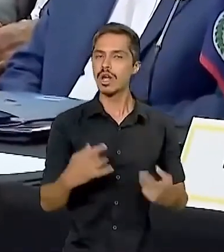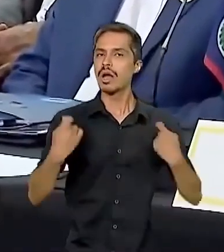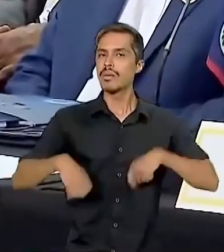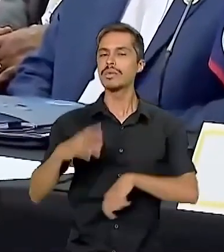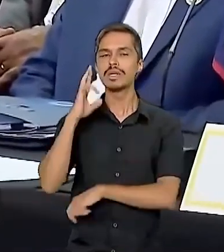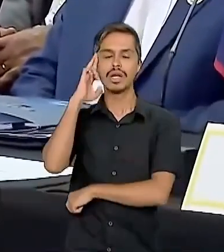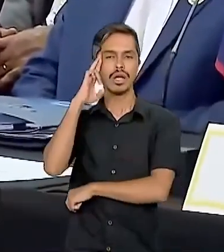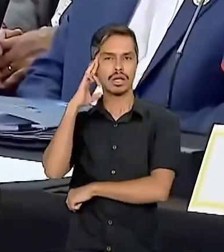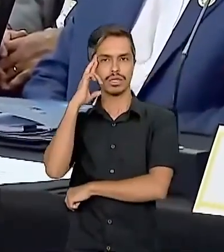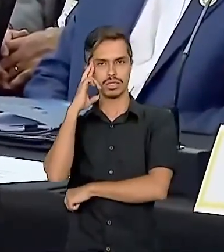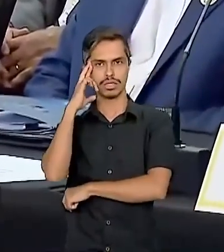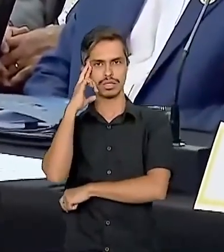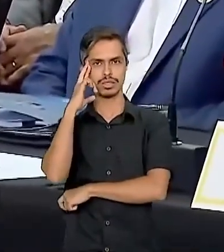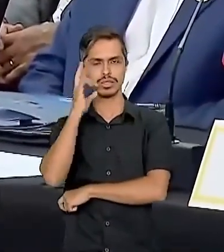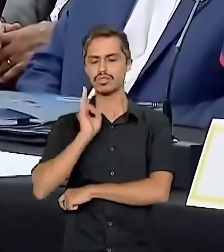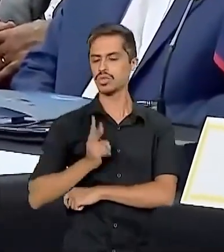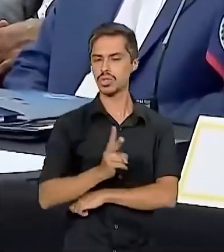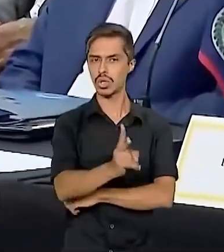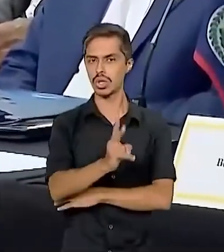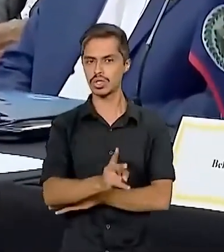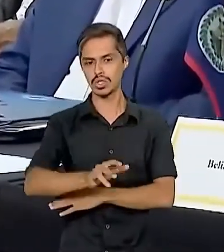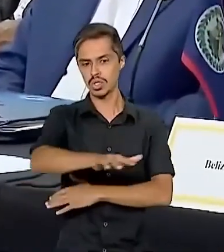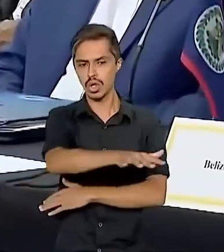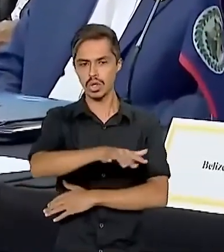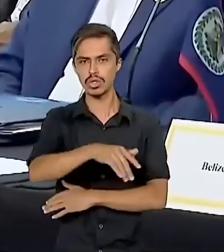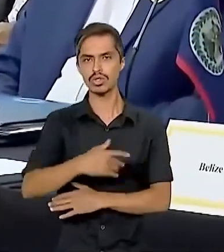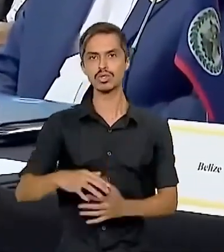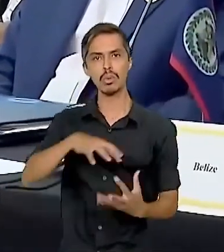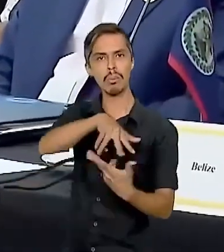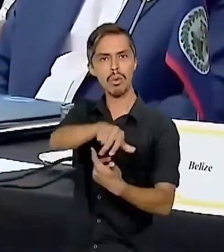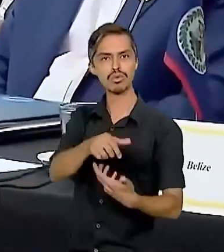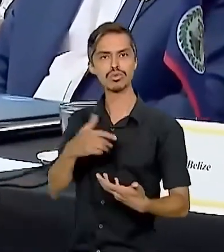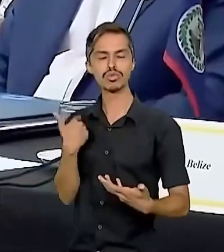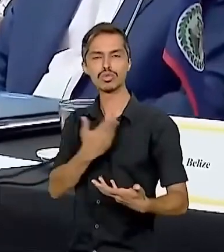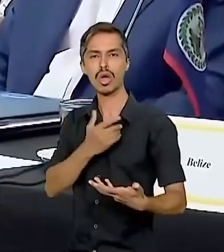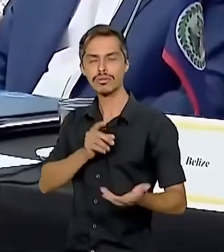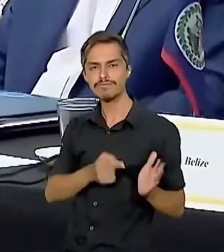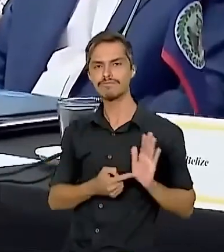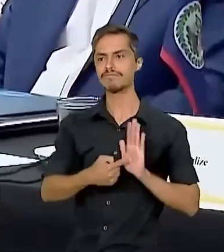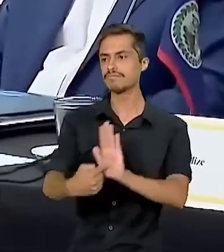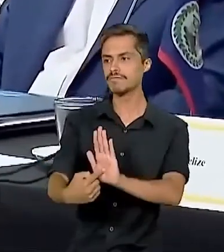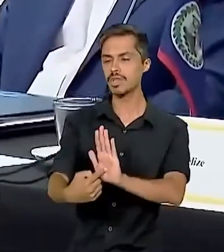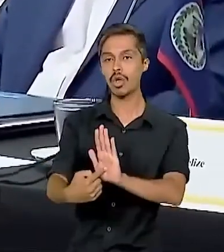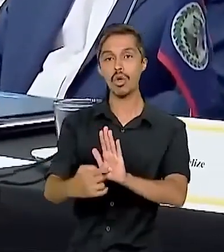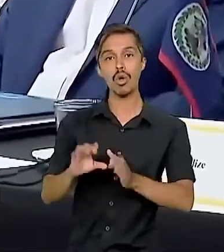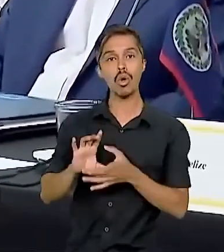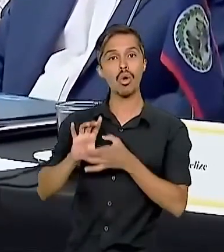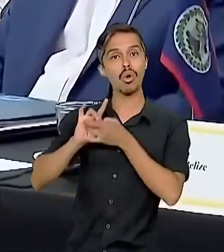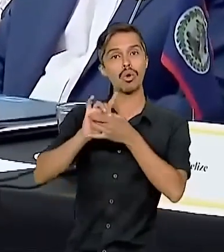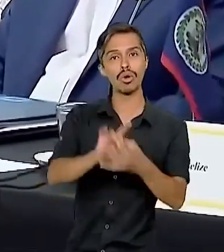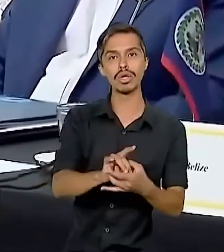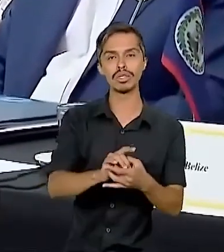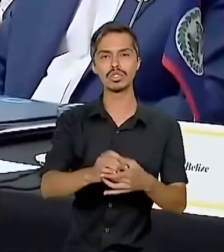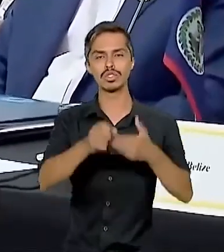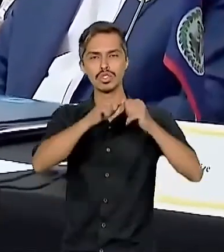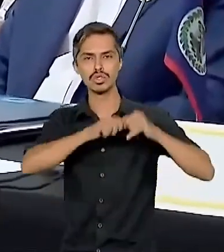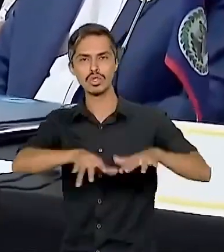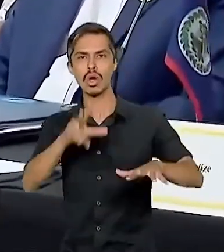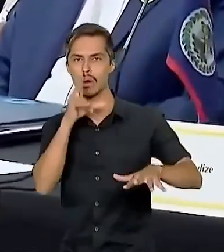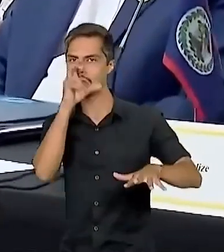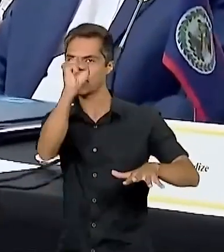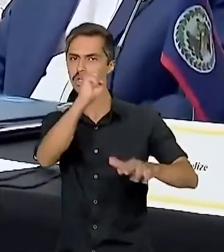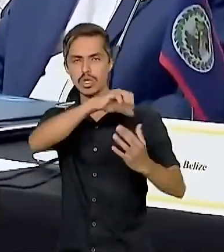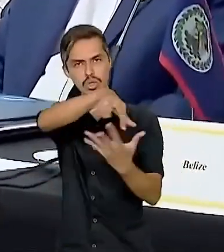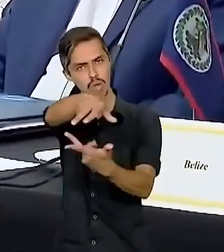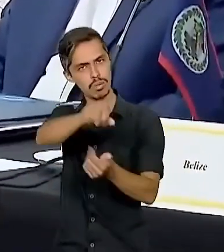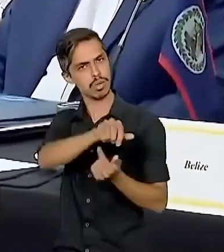refletir sobre o nosso lugar no plano internacional, num contexto de difusão do poder global